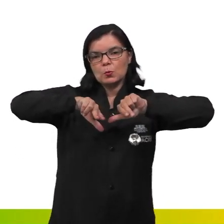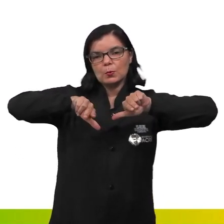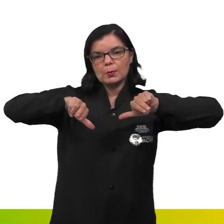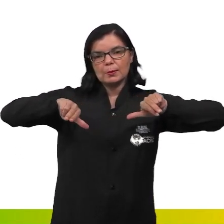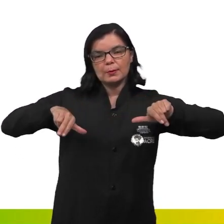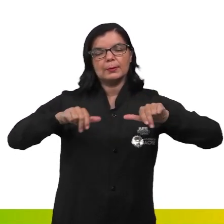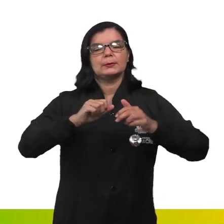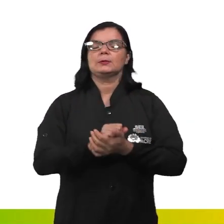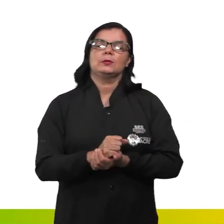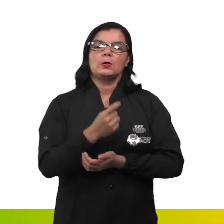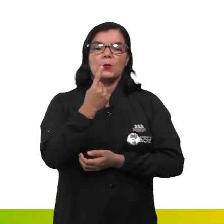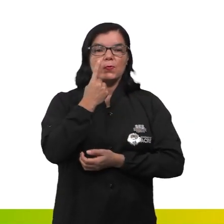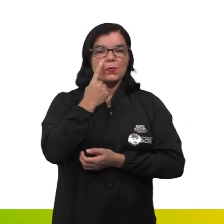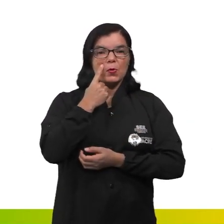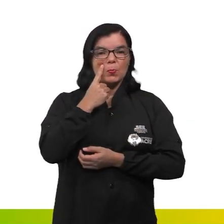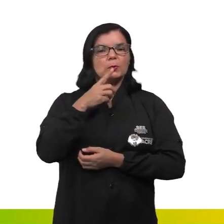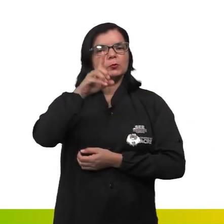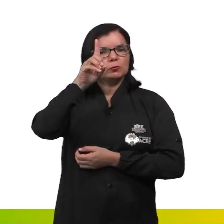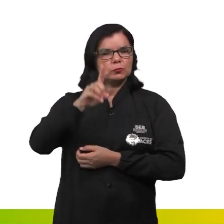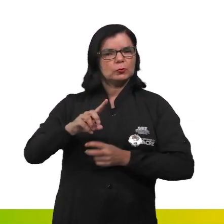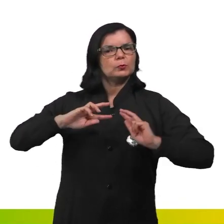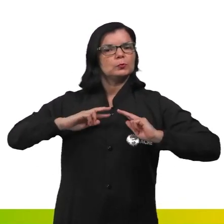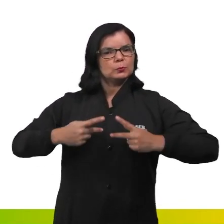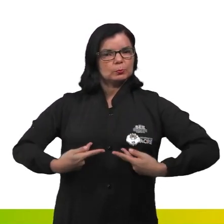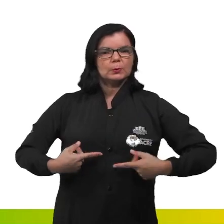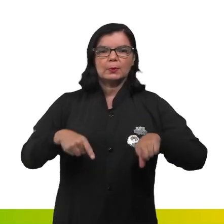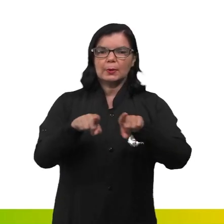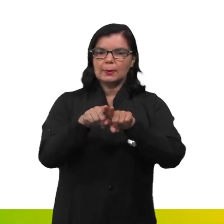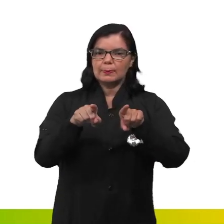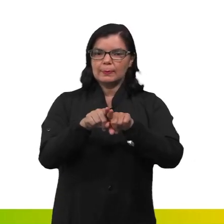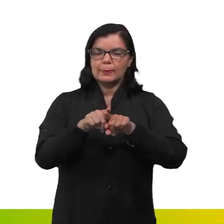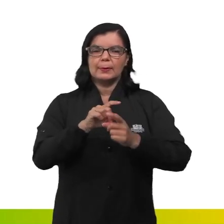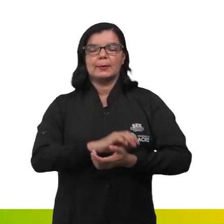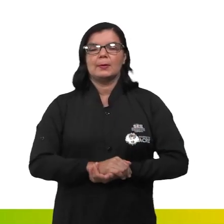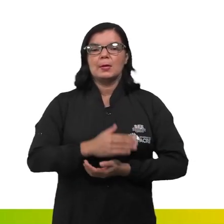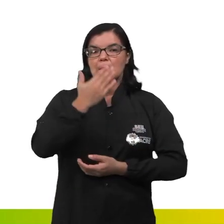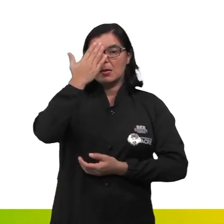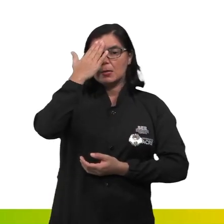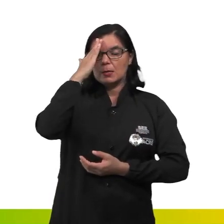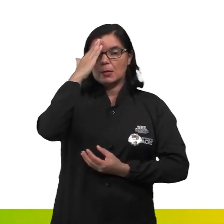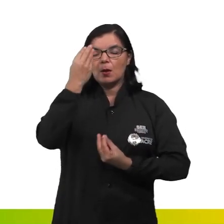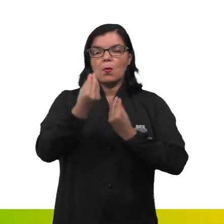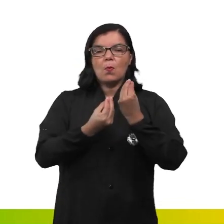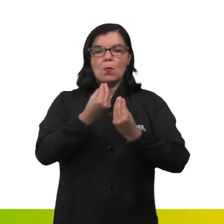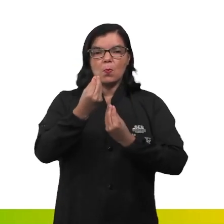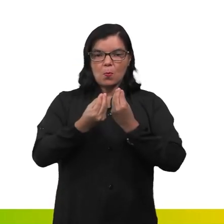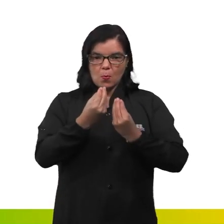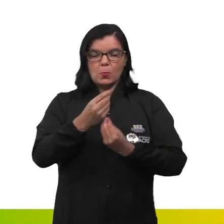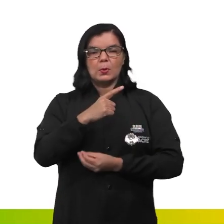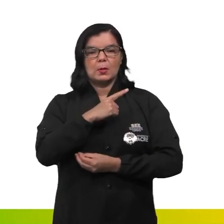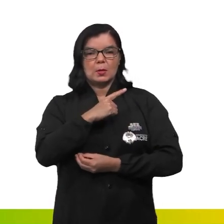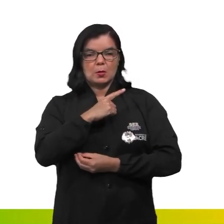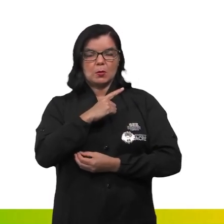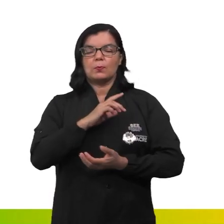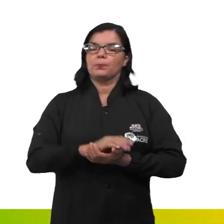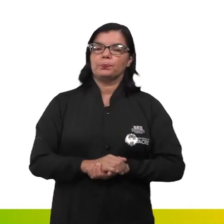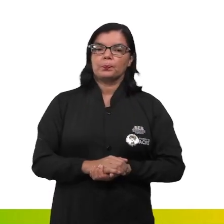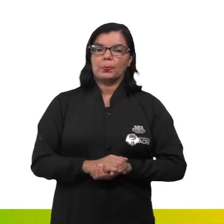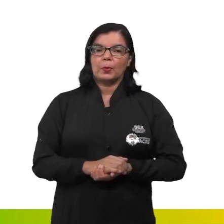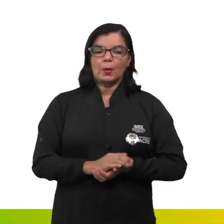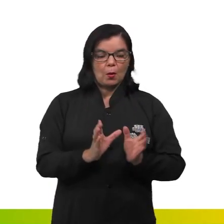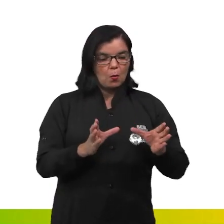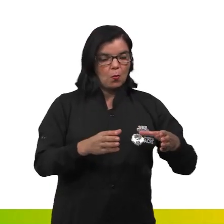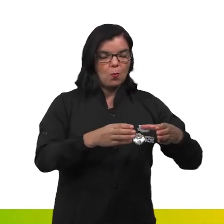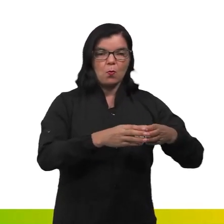é? Vamos ver a questão dos direitos humanos envolvidos aí. E entenderemos a conexão vital que existe entre